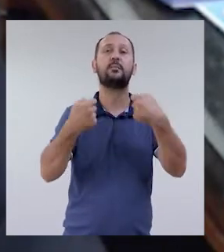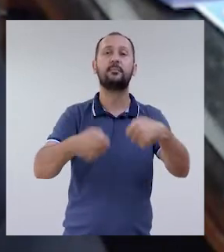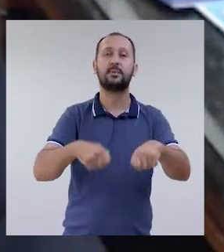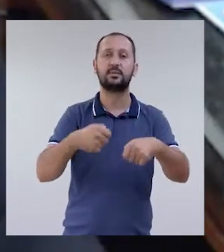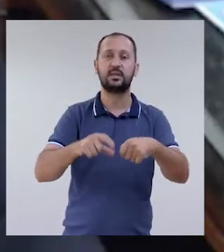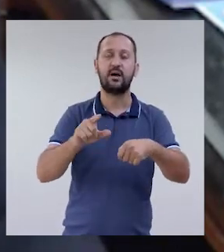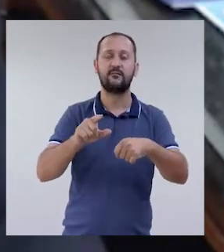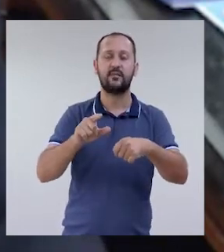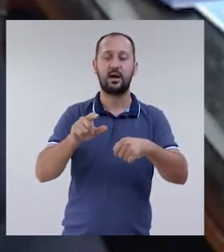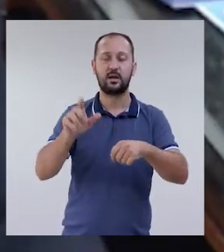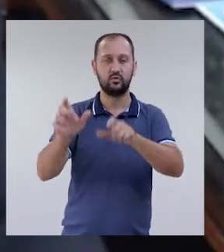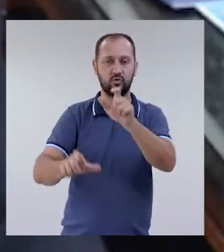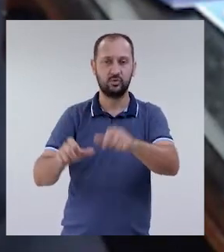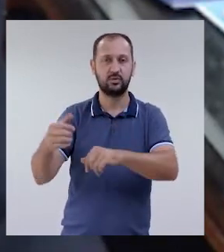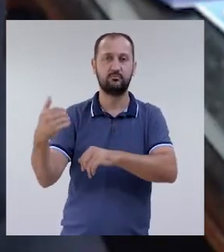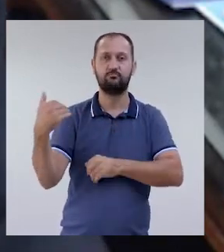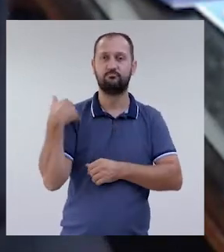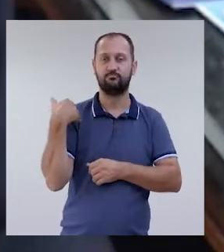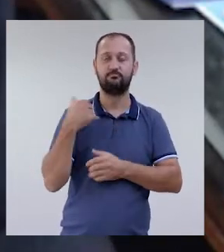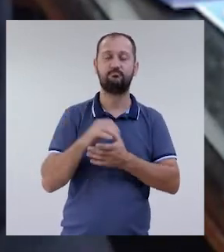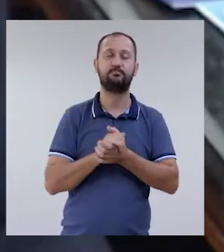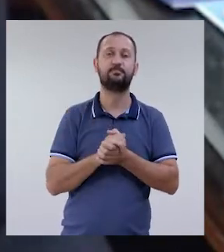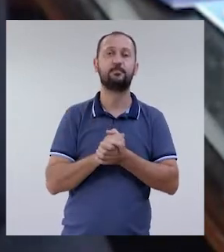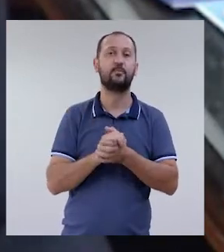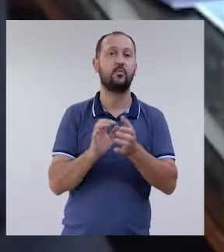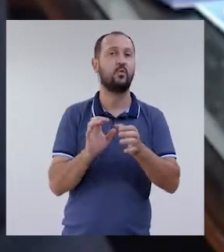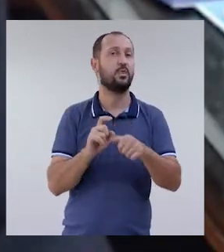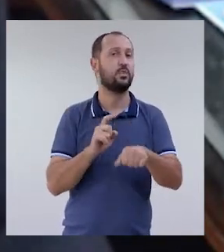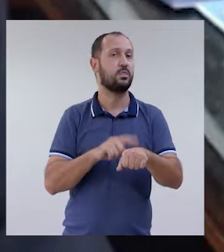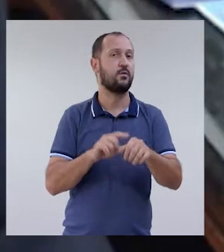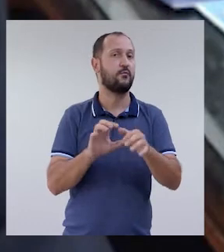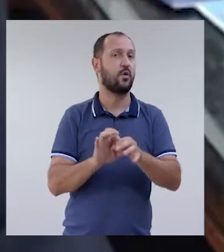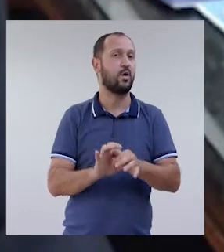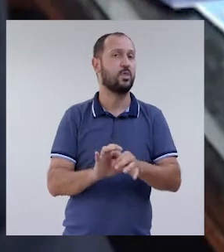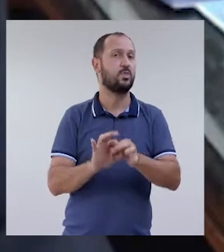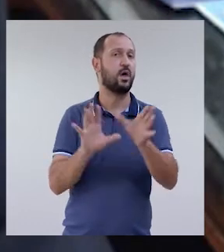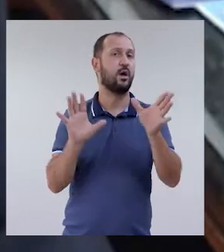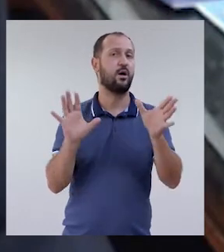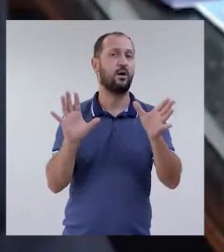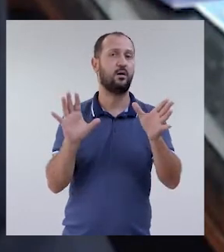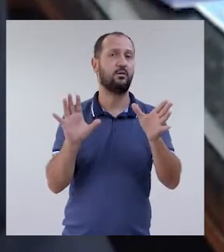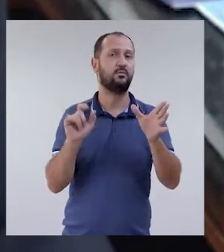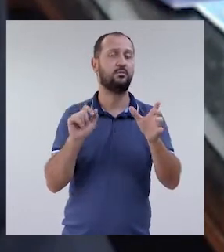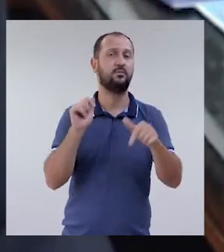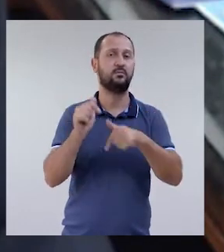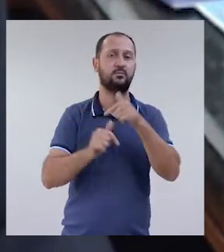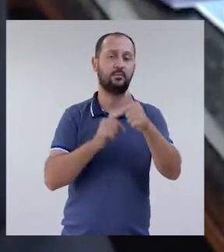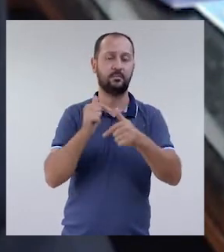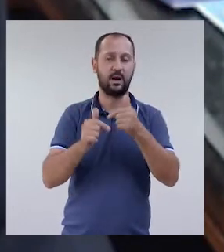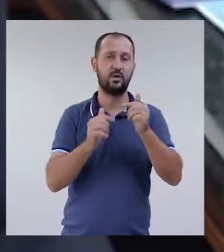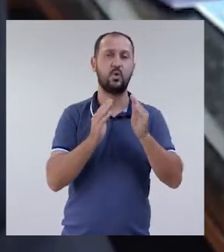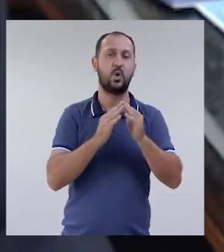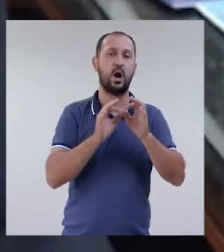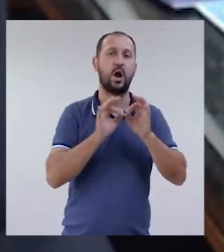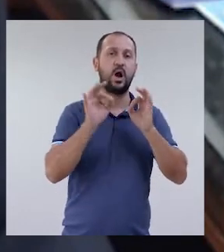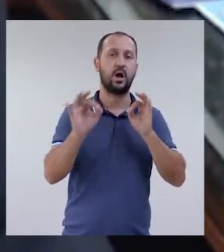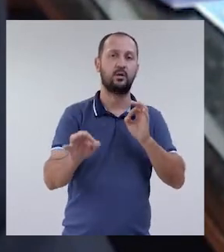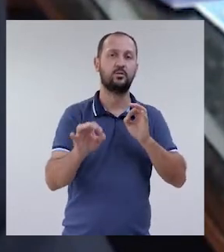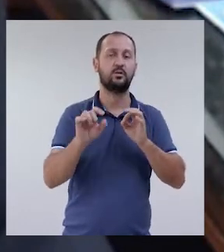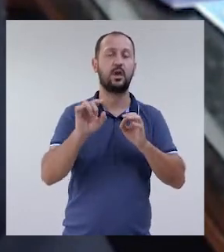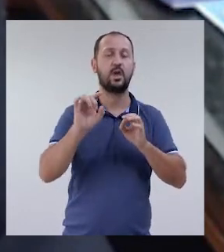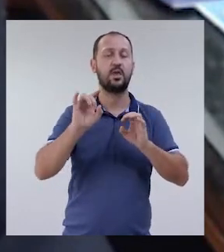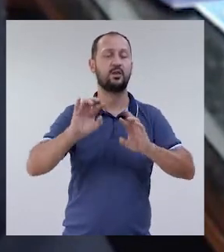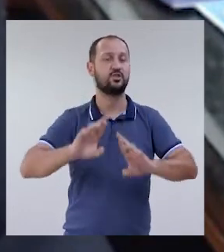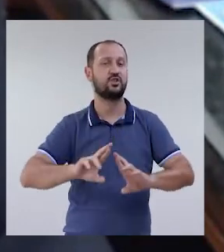os anseios dos nossos jurisdicionados, foi autorizado o trabalho remoto